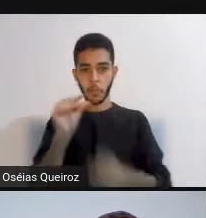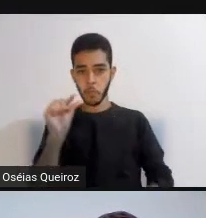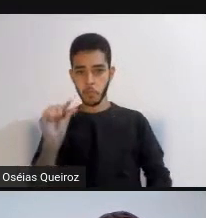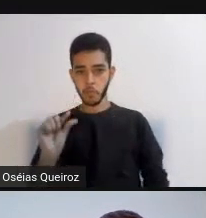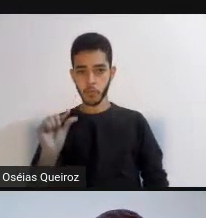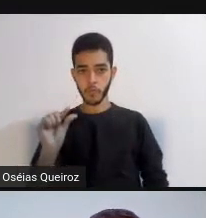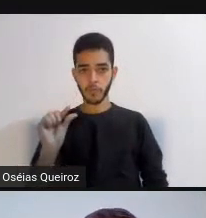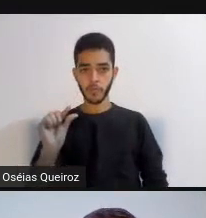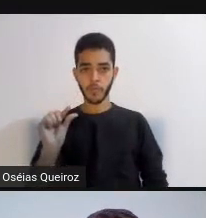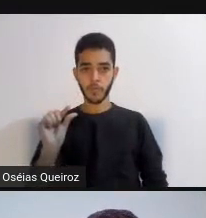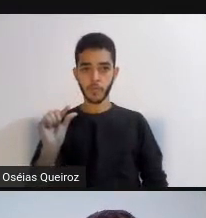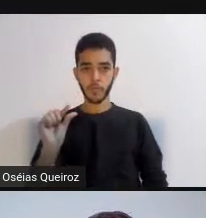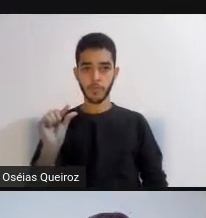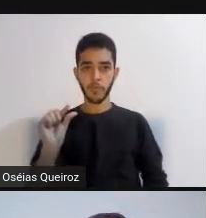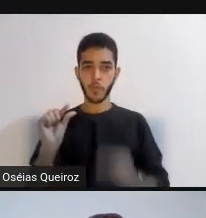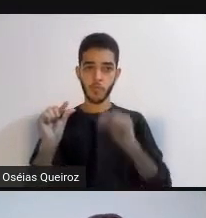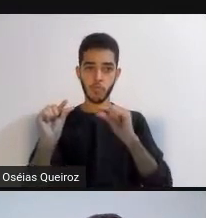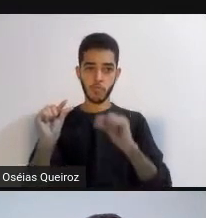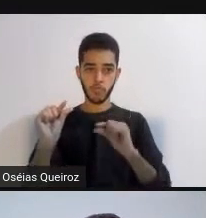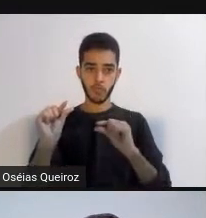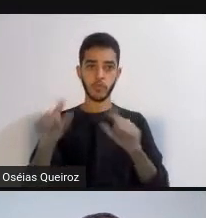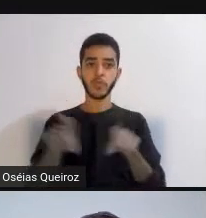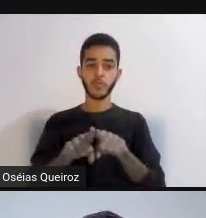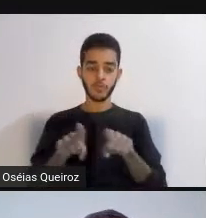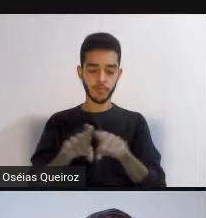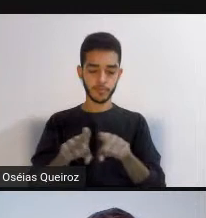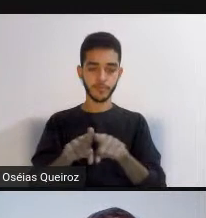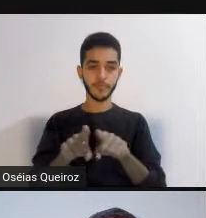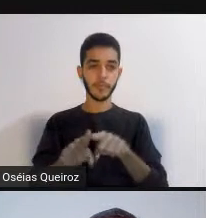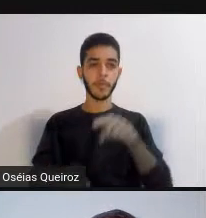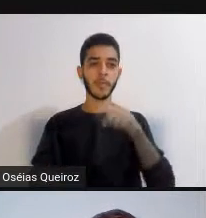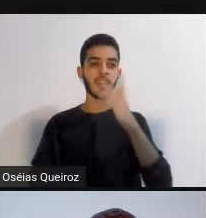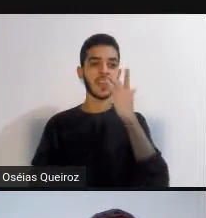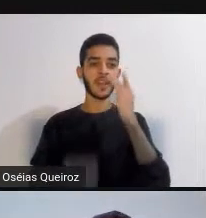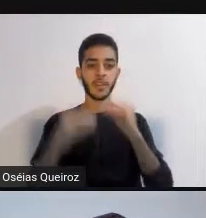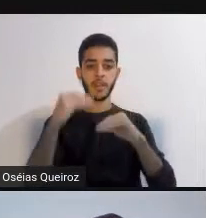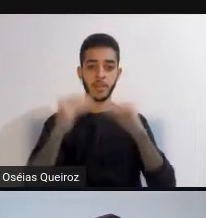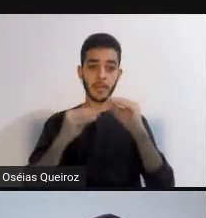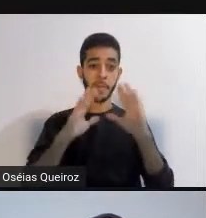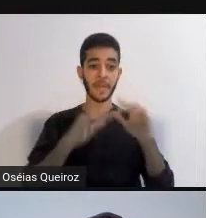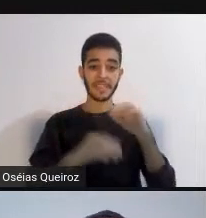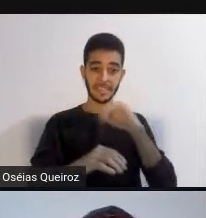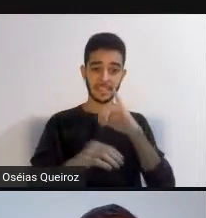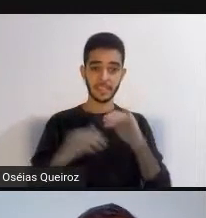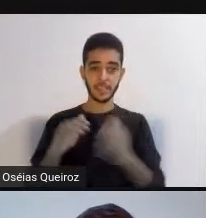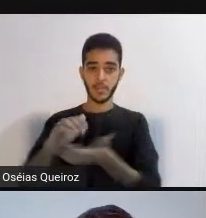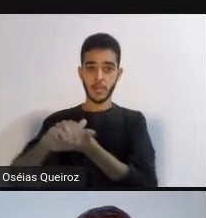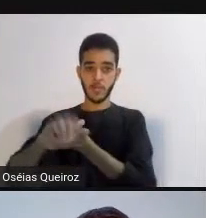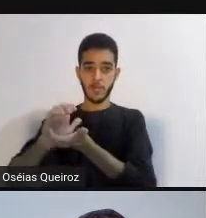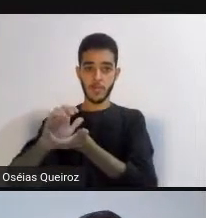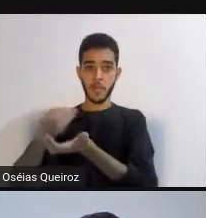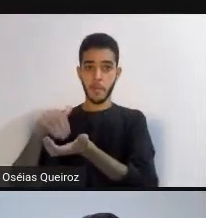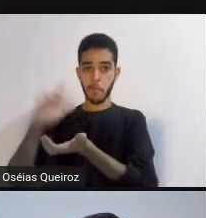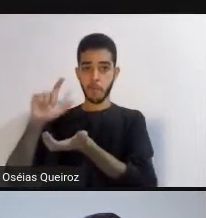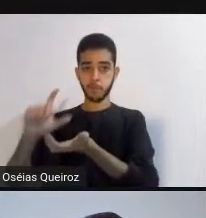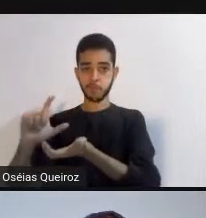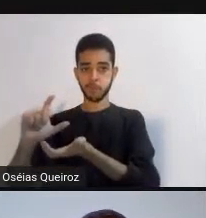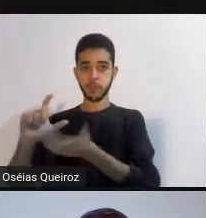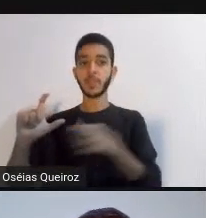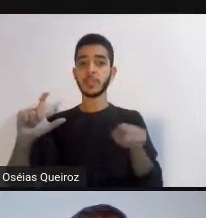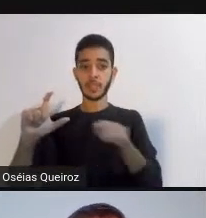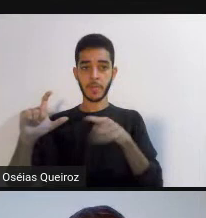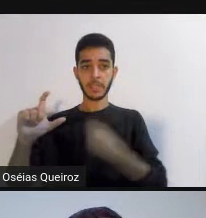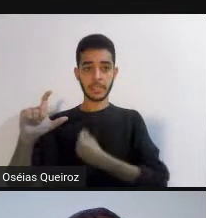você encontrava uma menor concentração de microplástico. E nos mexilhões de maior tamanho, você encontrava uma maior